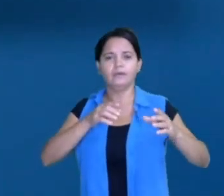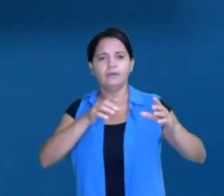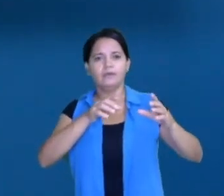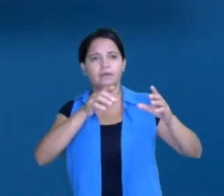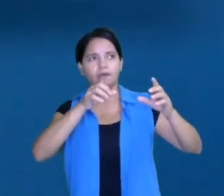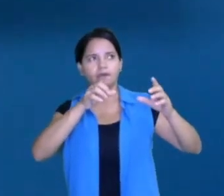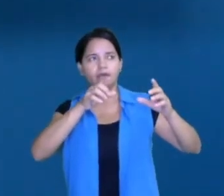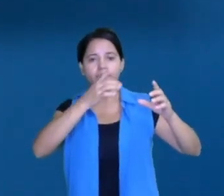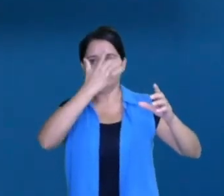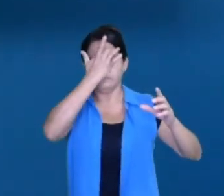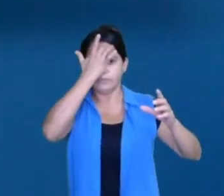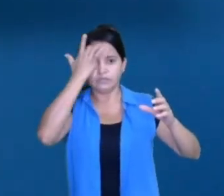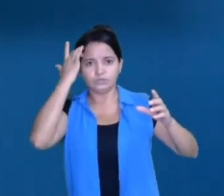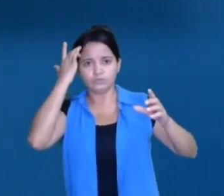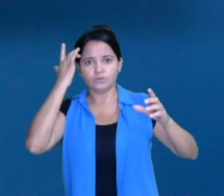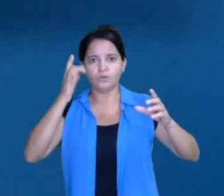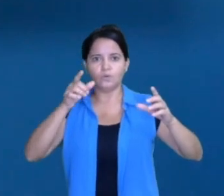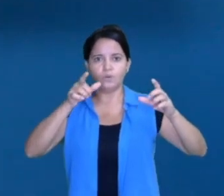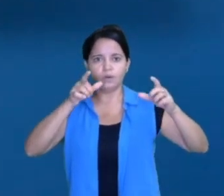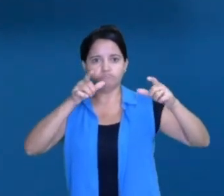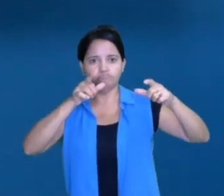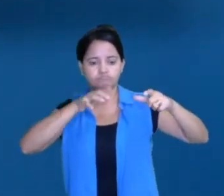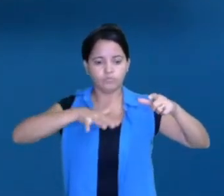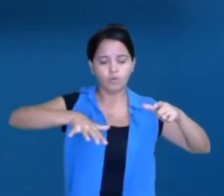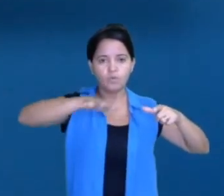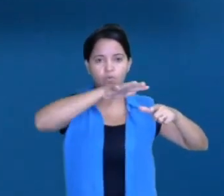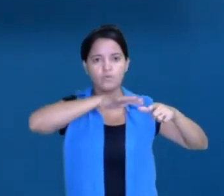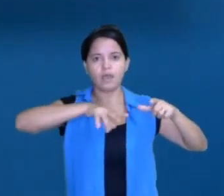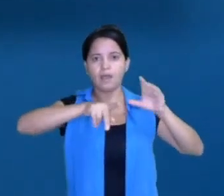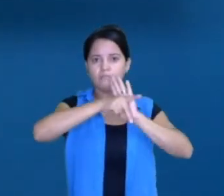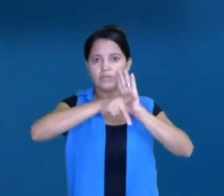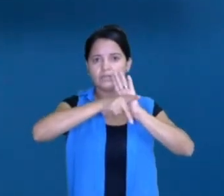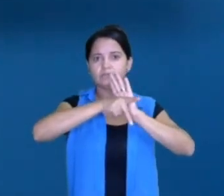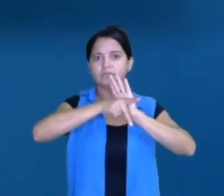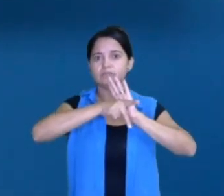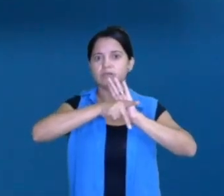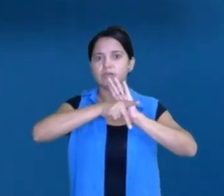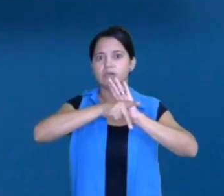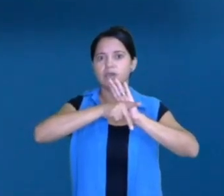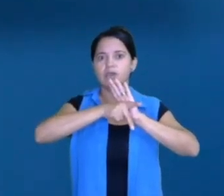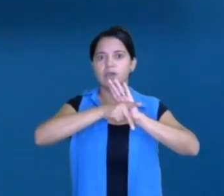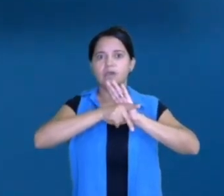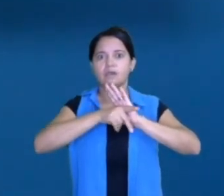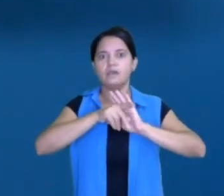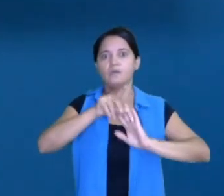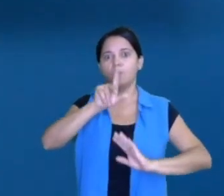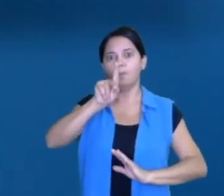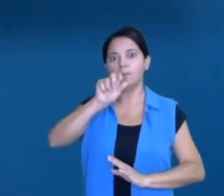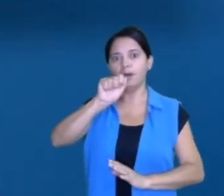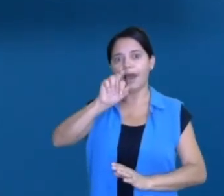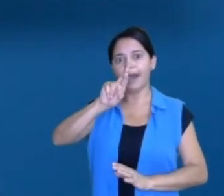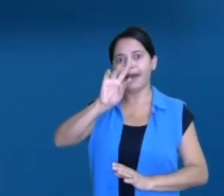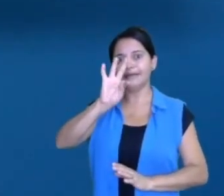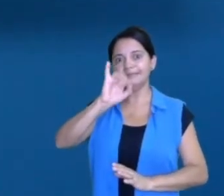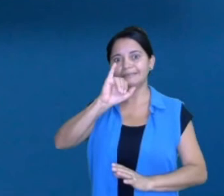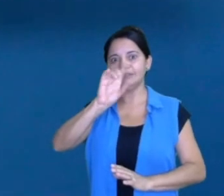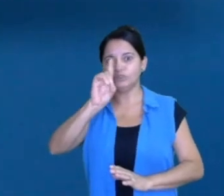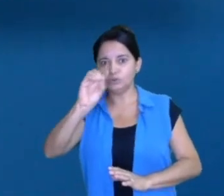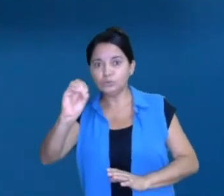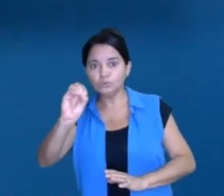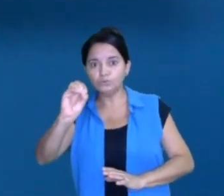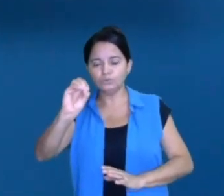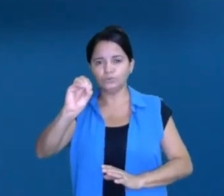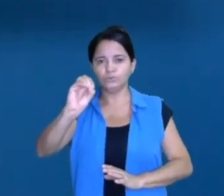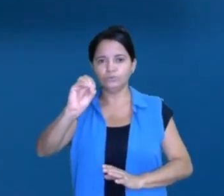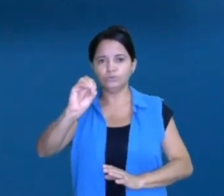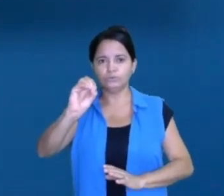Social Democrata Russo. E nesse partido, a grande maioria da população se